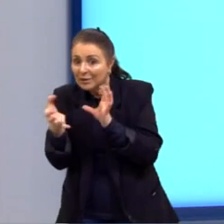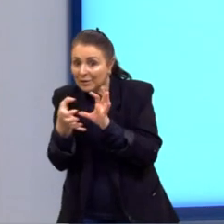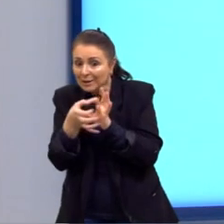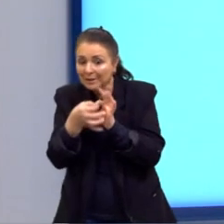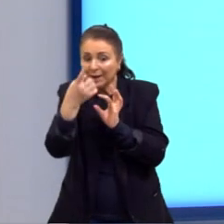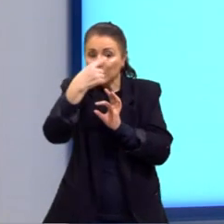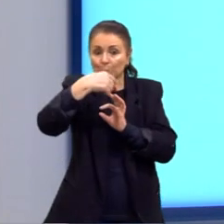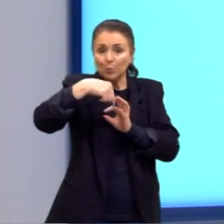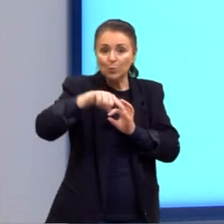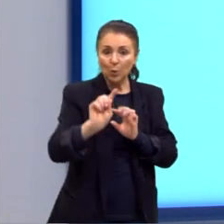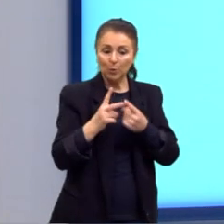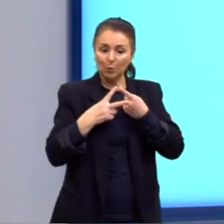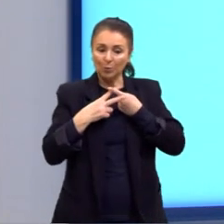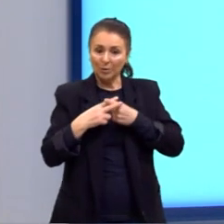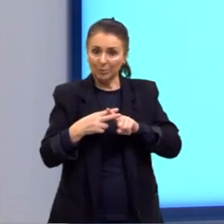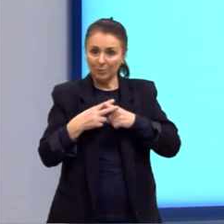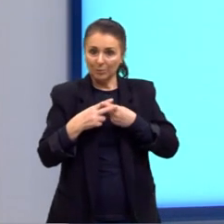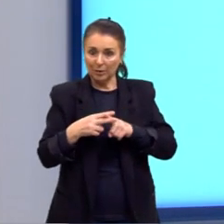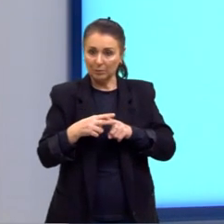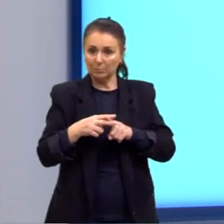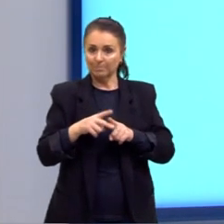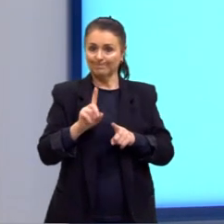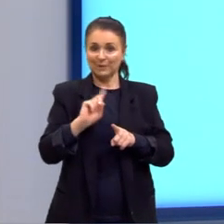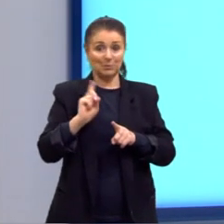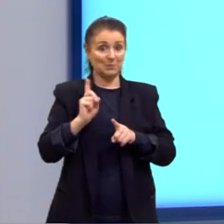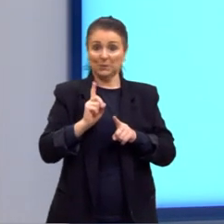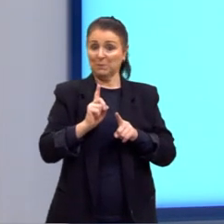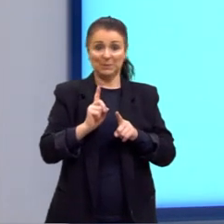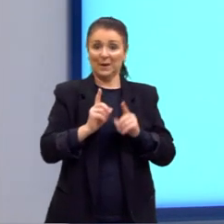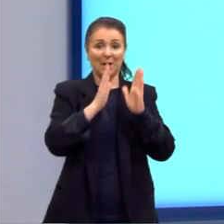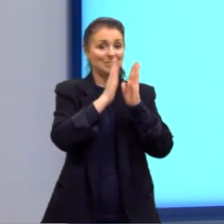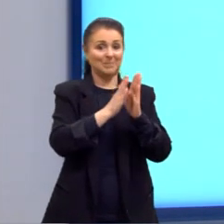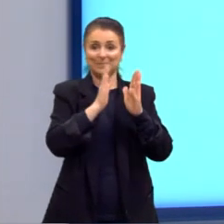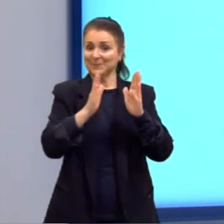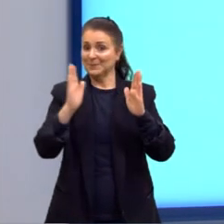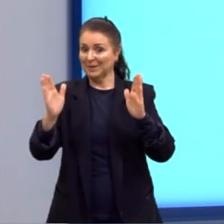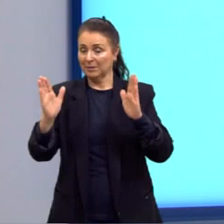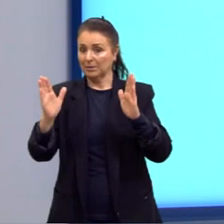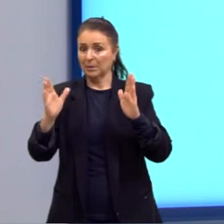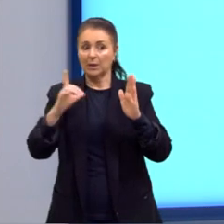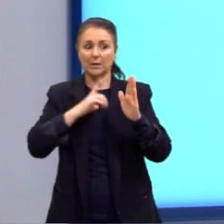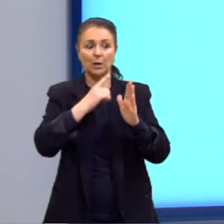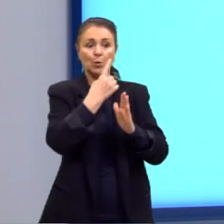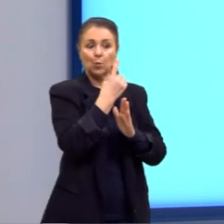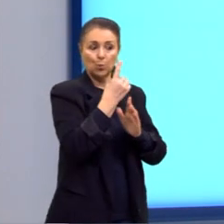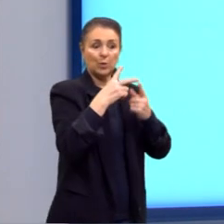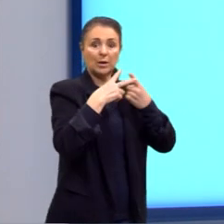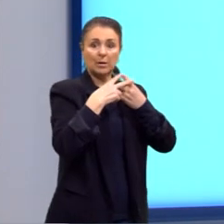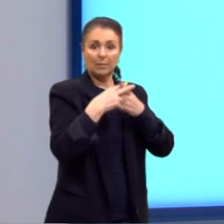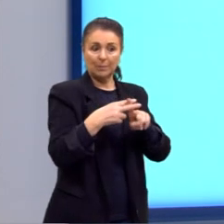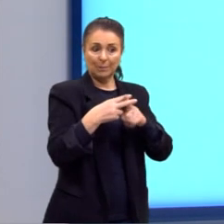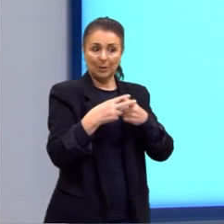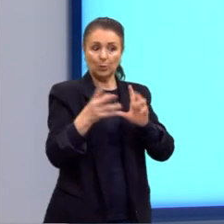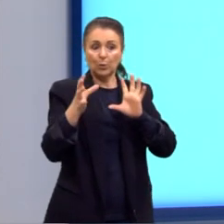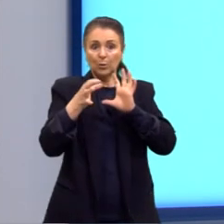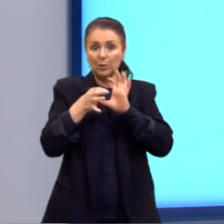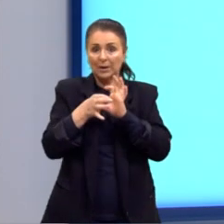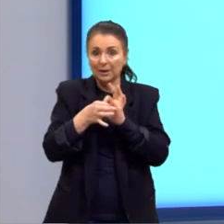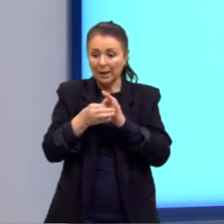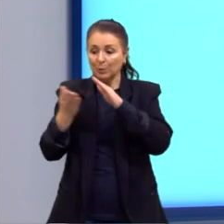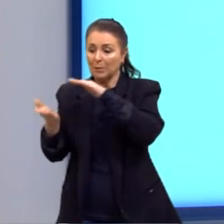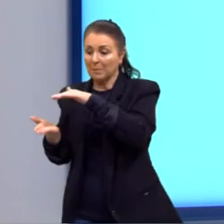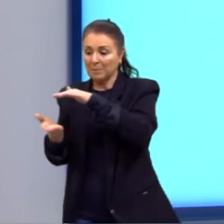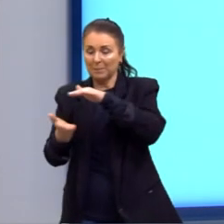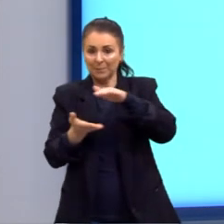equipamento Então na verdade não tá em série tá então é misto Porque existe um equipamento que ele vai ser conectado em paralelo